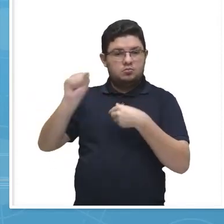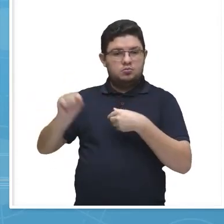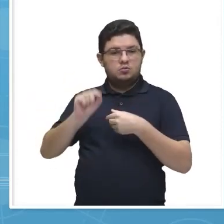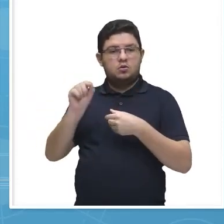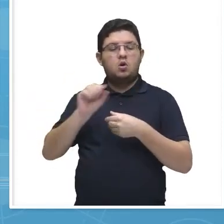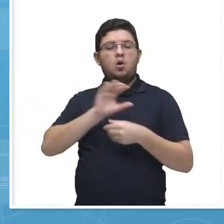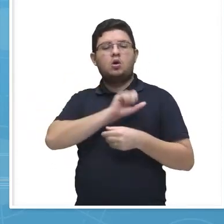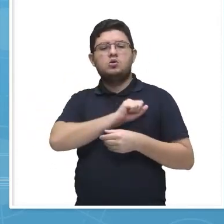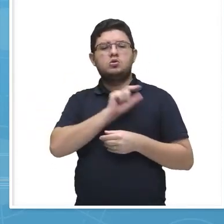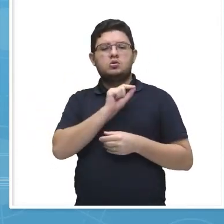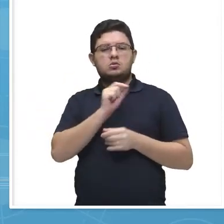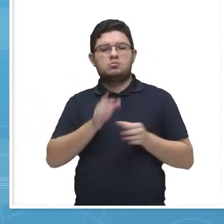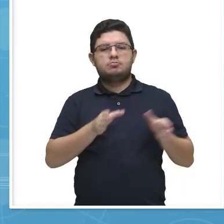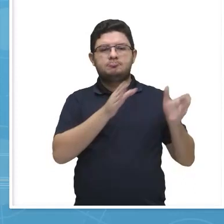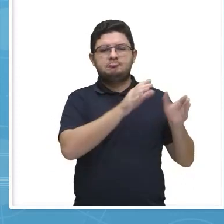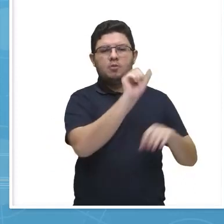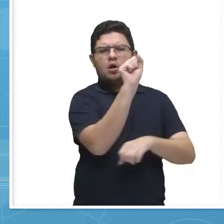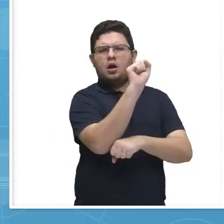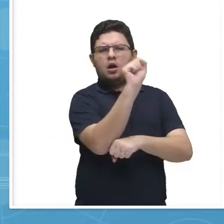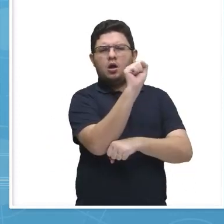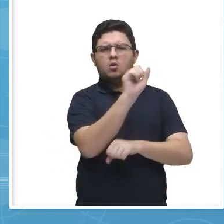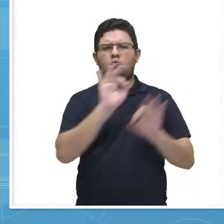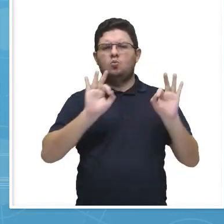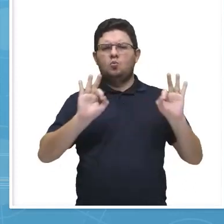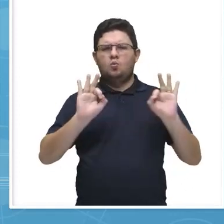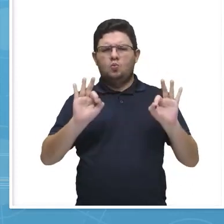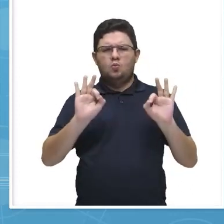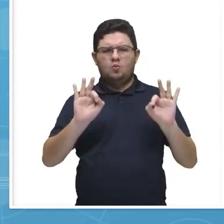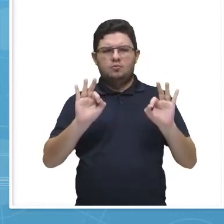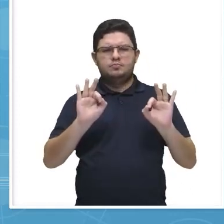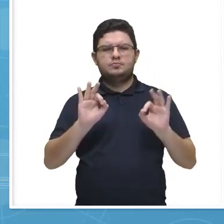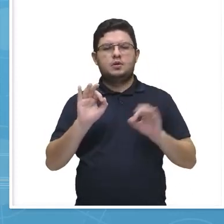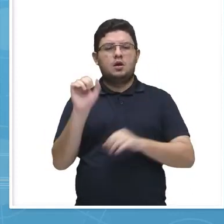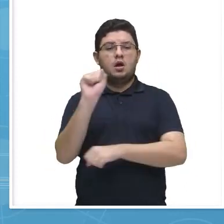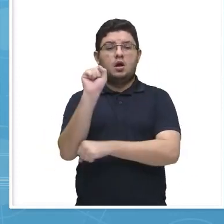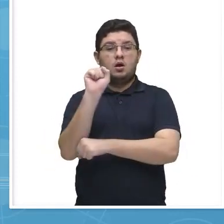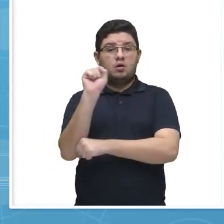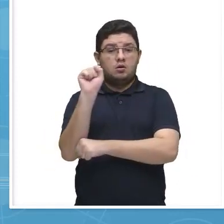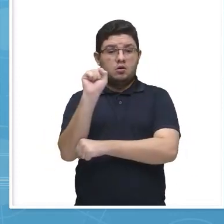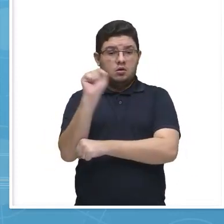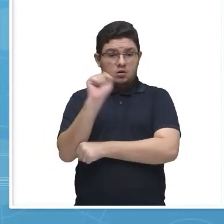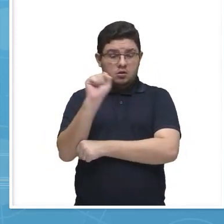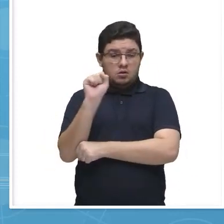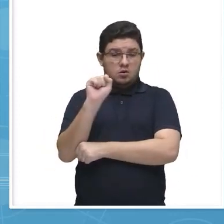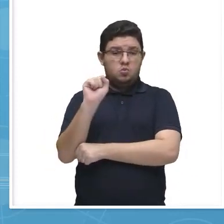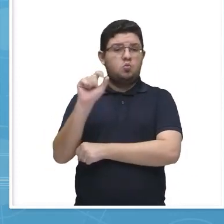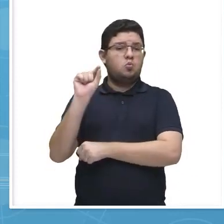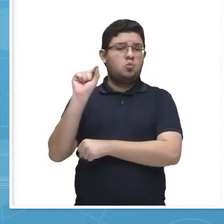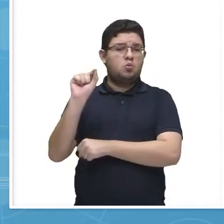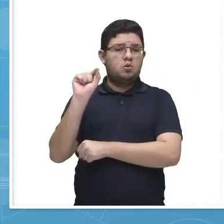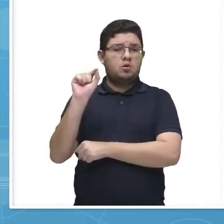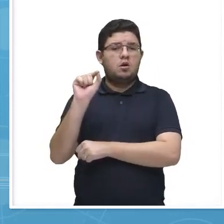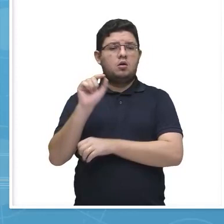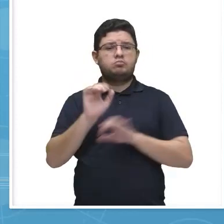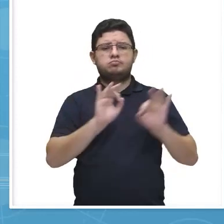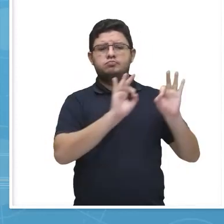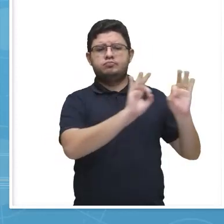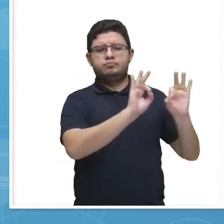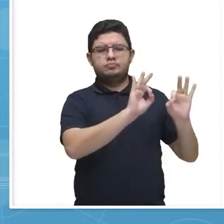luxuosos. Tudo isso aqui é predicado e carros, gosta de carros. Carro luxuoso, isso aqui é